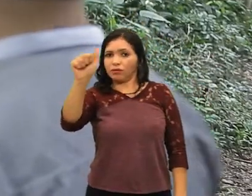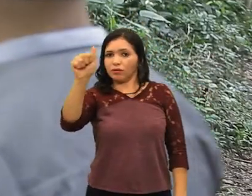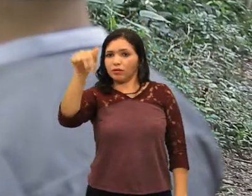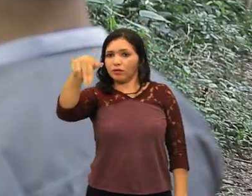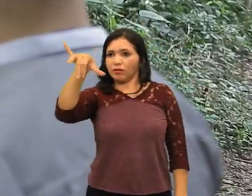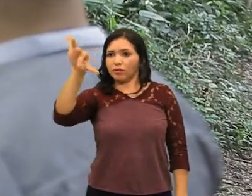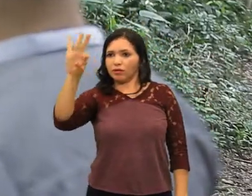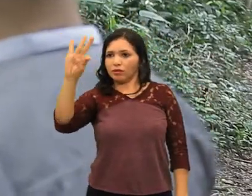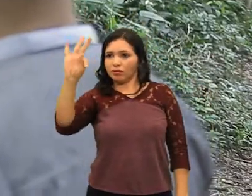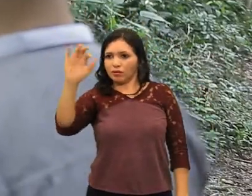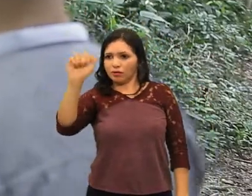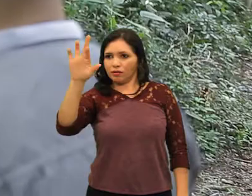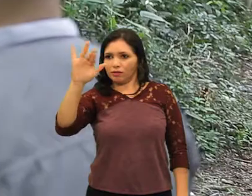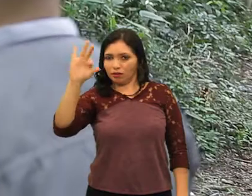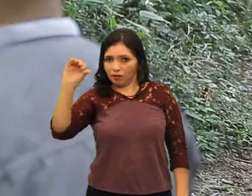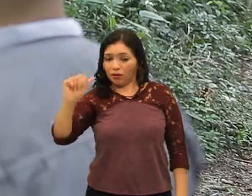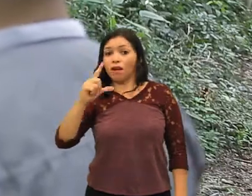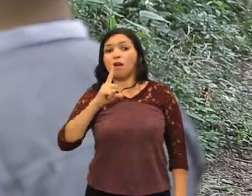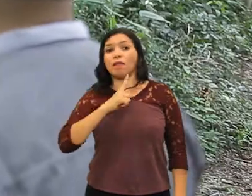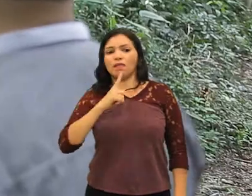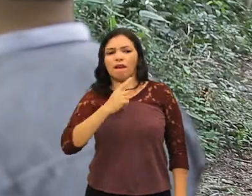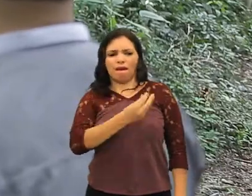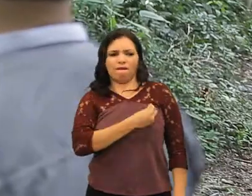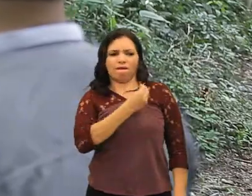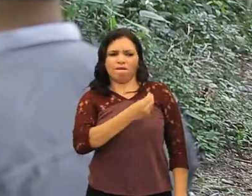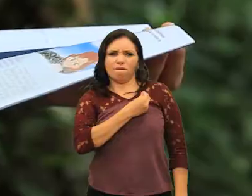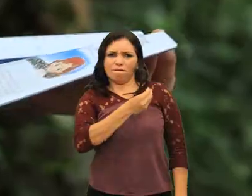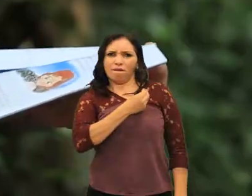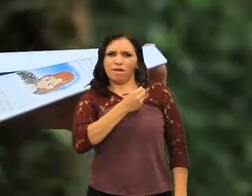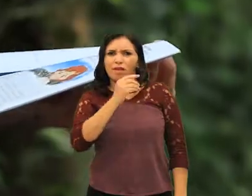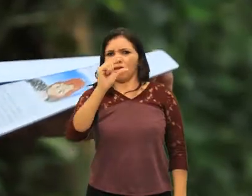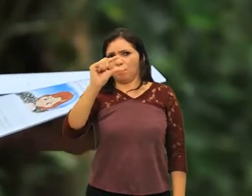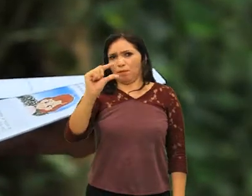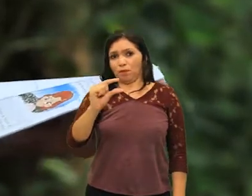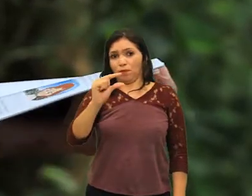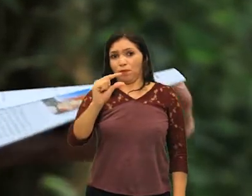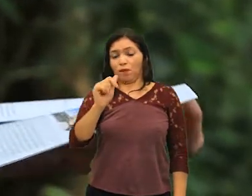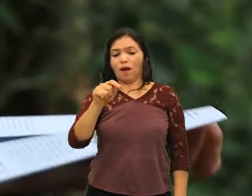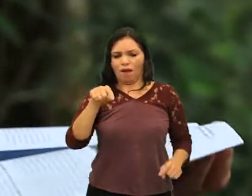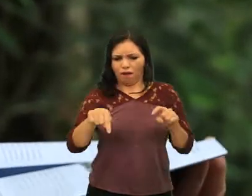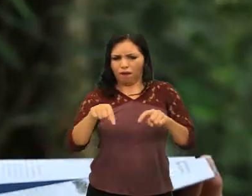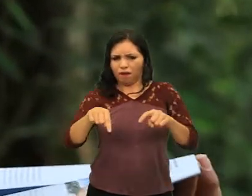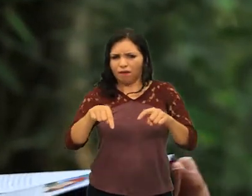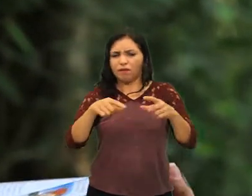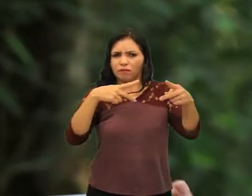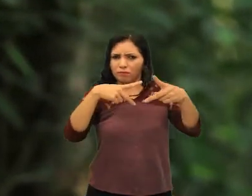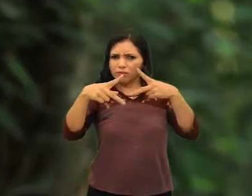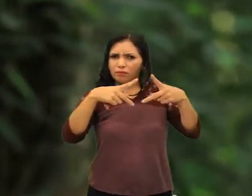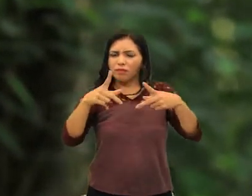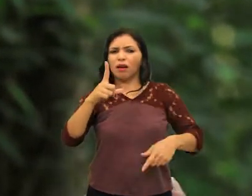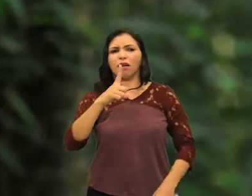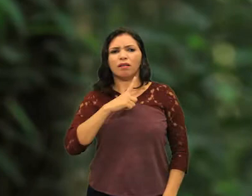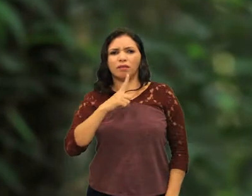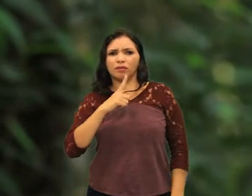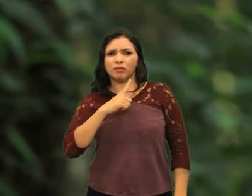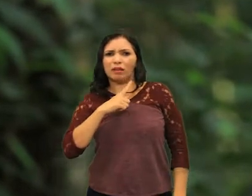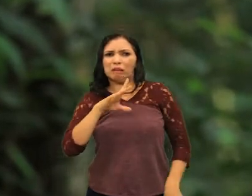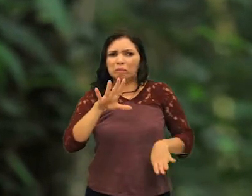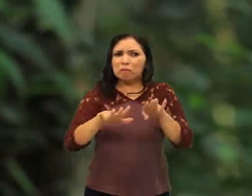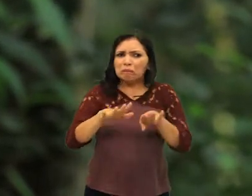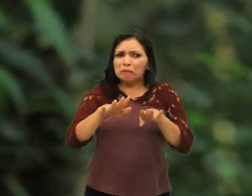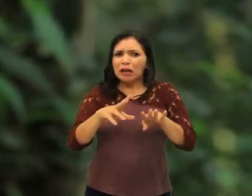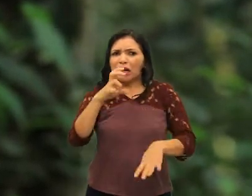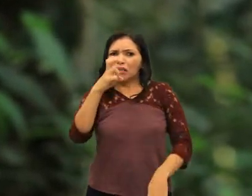eles têm um tempo de vida útil. Né? Então, o nosso aterro sanitário de São José dos Campos, por exemplo, tem mais de 5